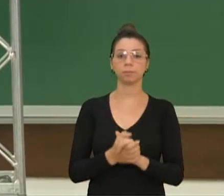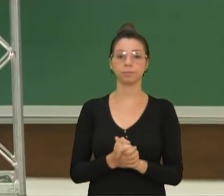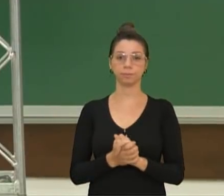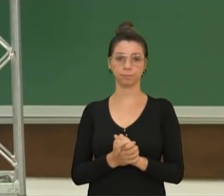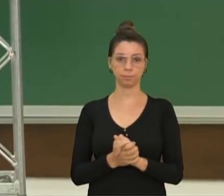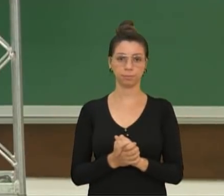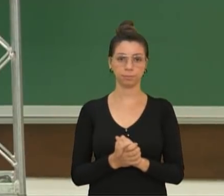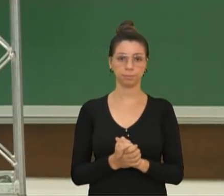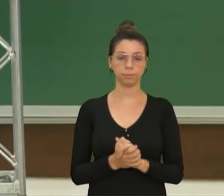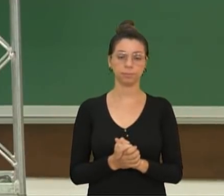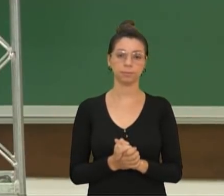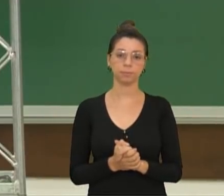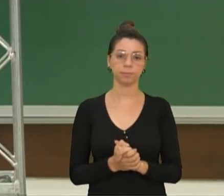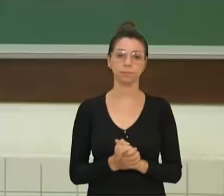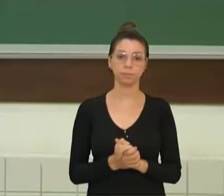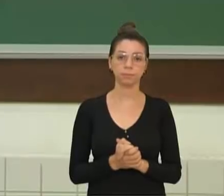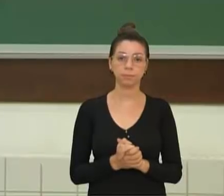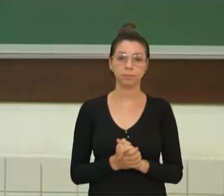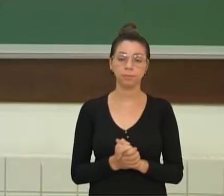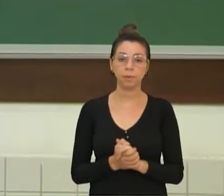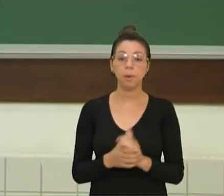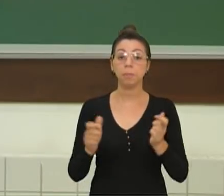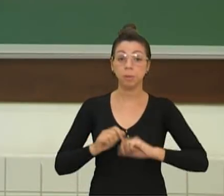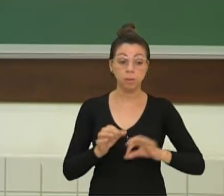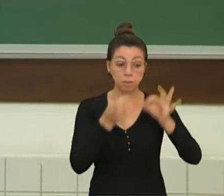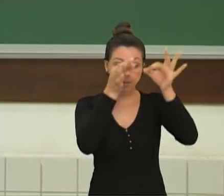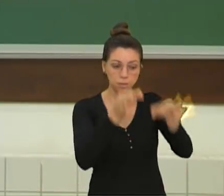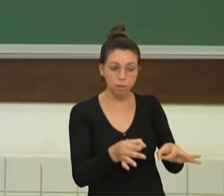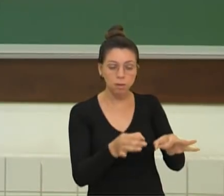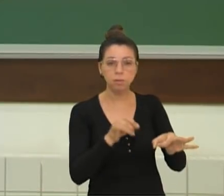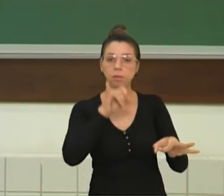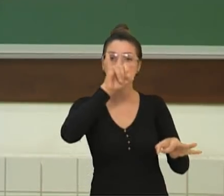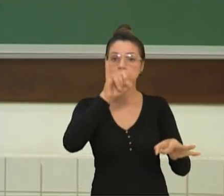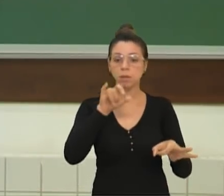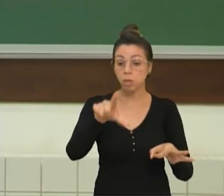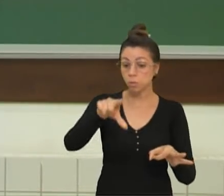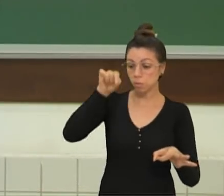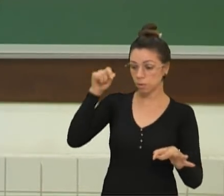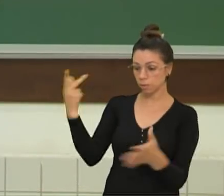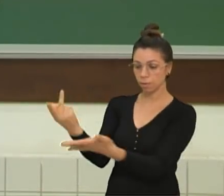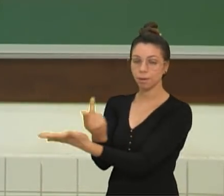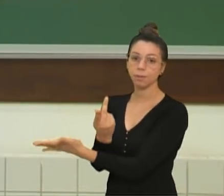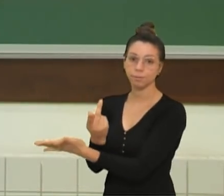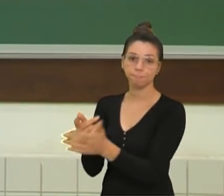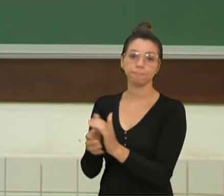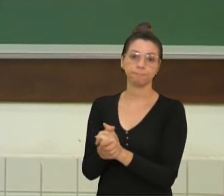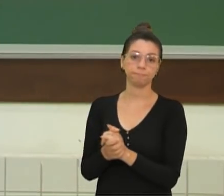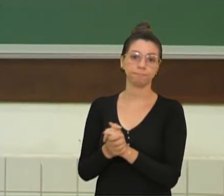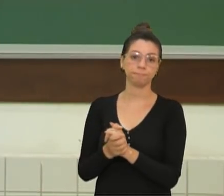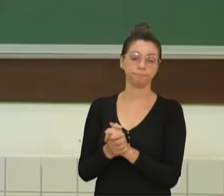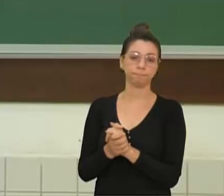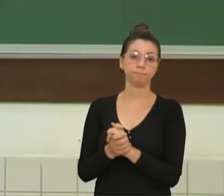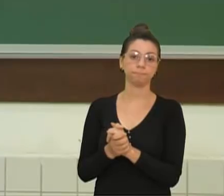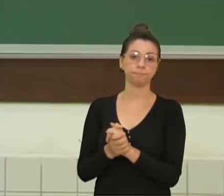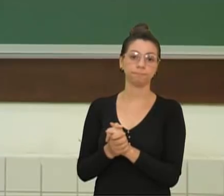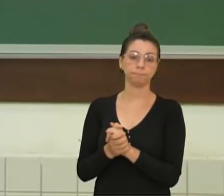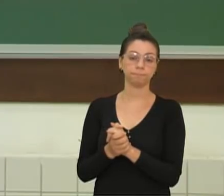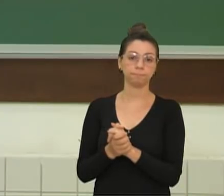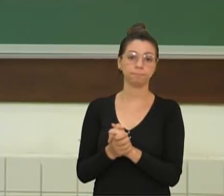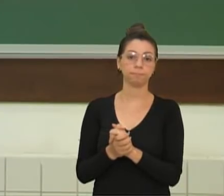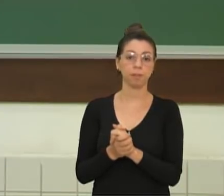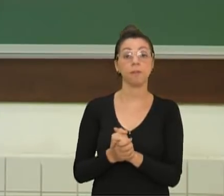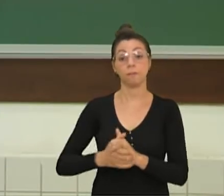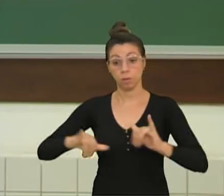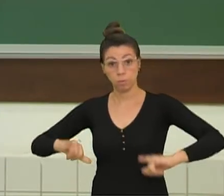de que você tem que fazer as coisas certas. Se você fizer as coisas erradas, você vai ter